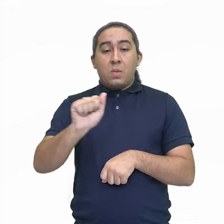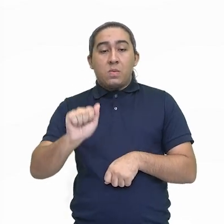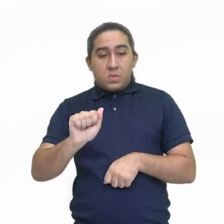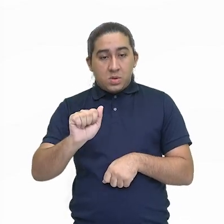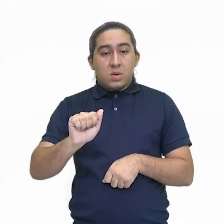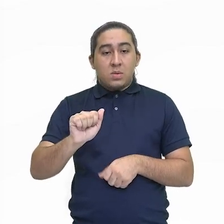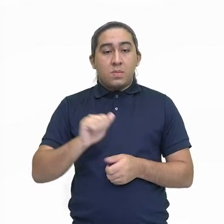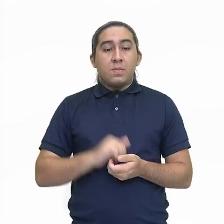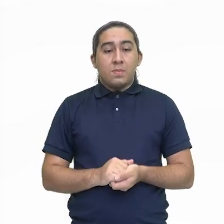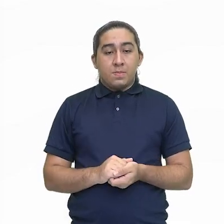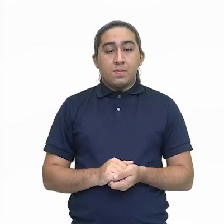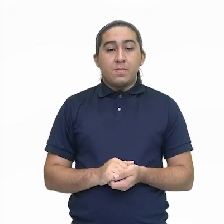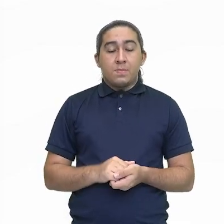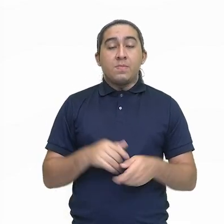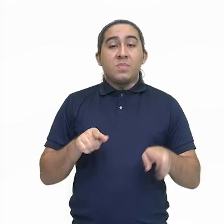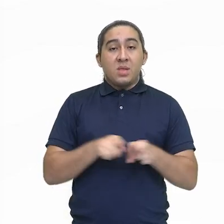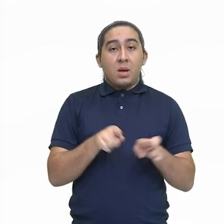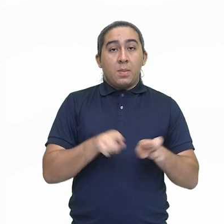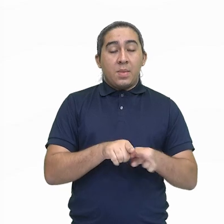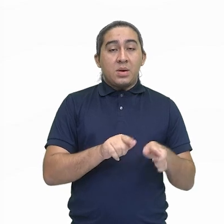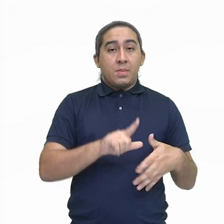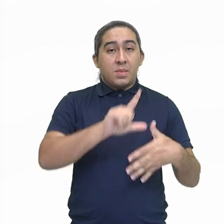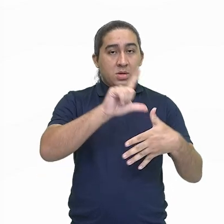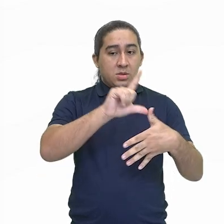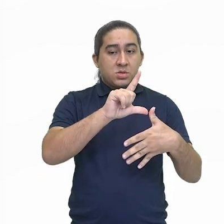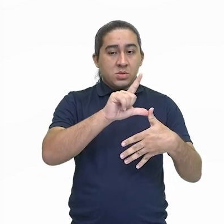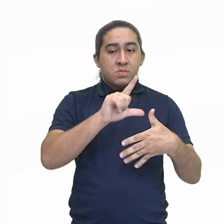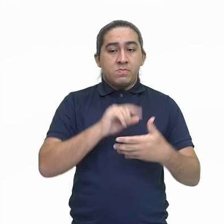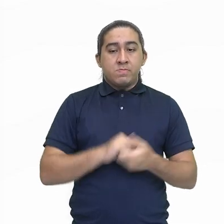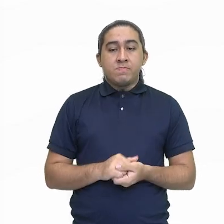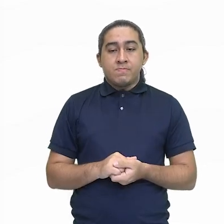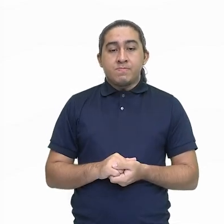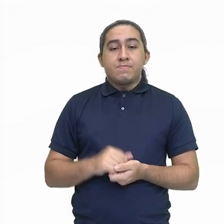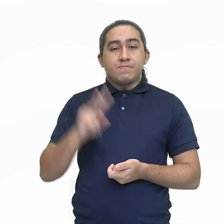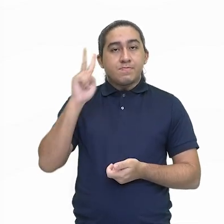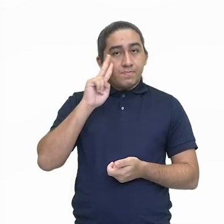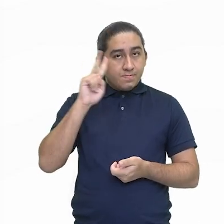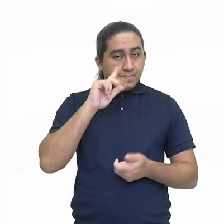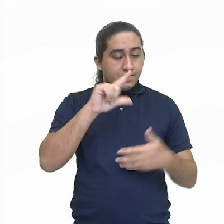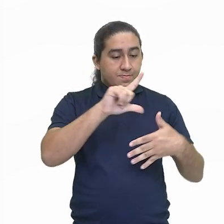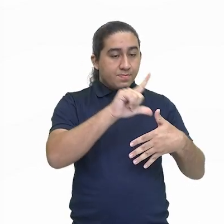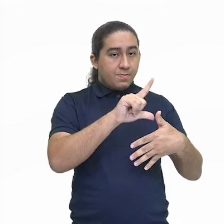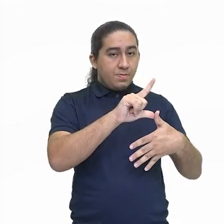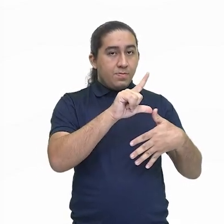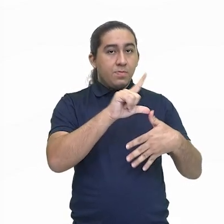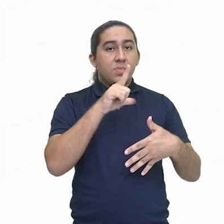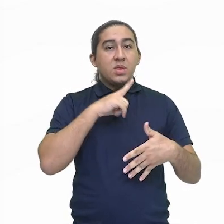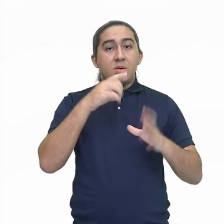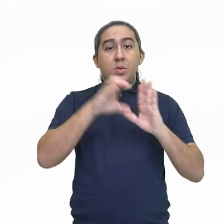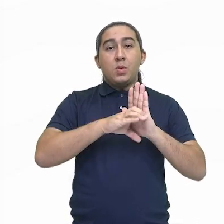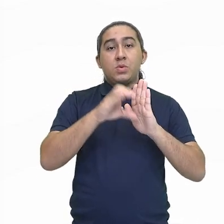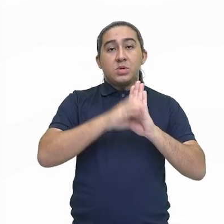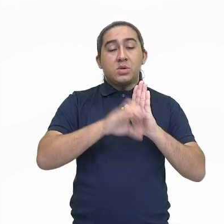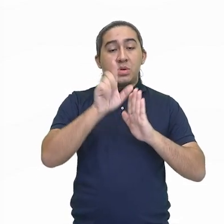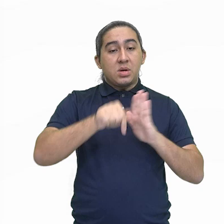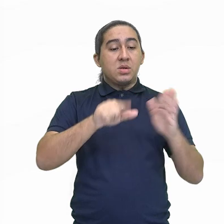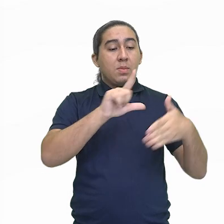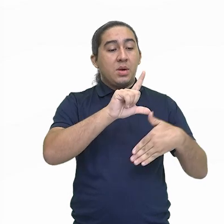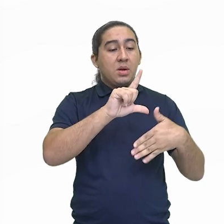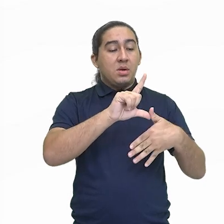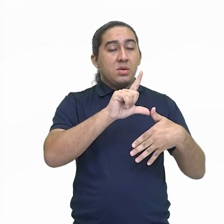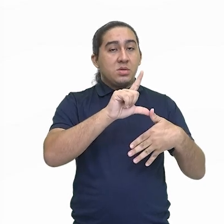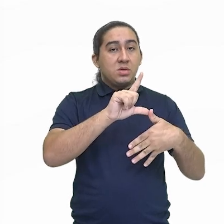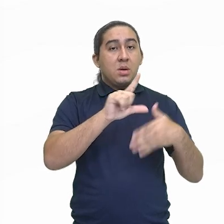ali da África, e também da América Latina, né? Lembrando que a América Latina, a gente tem esse conceito dentro do